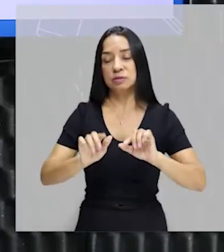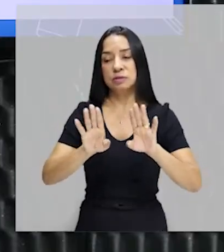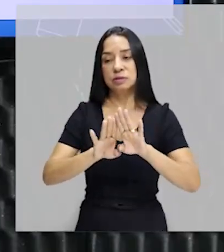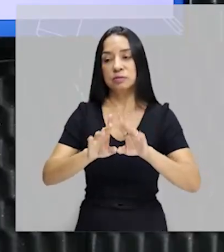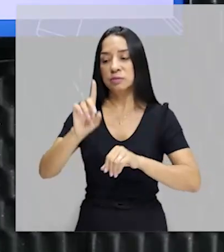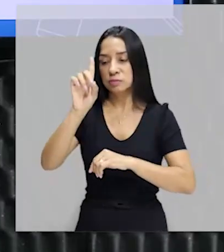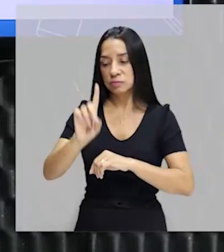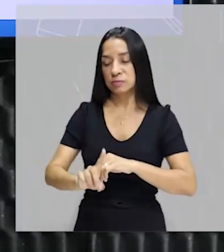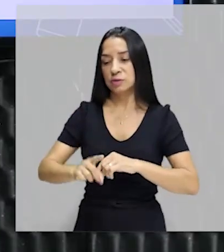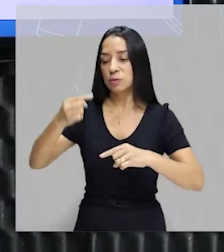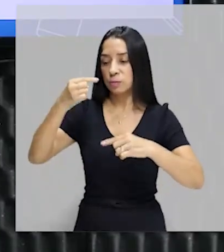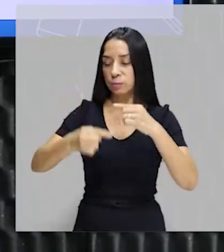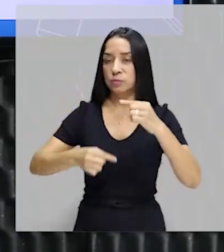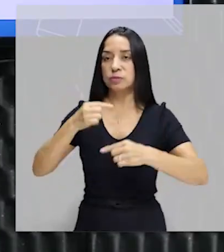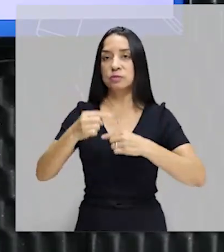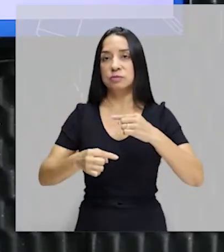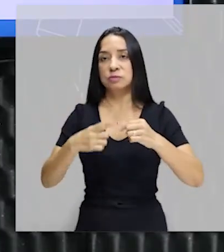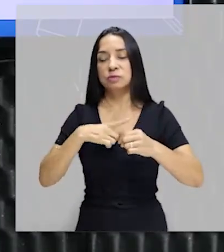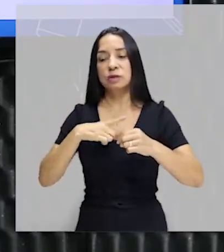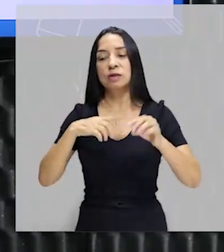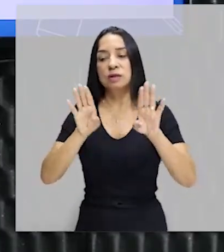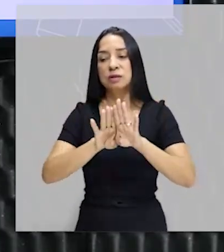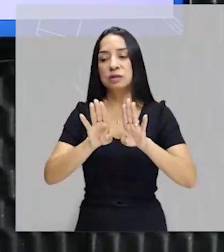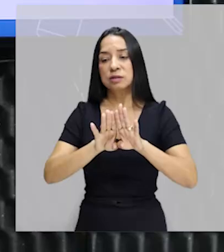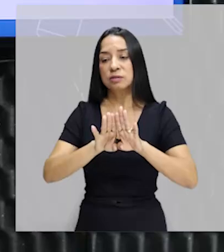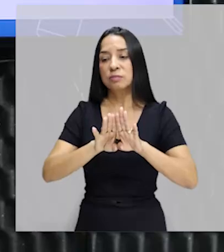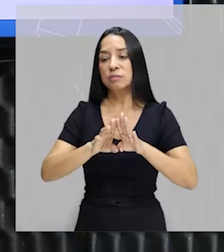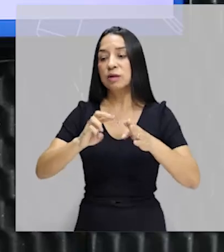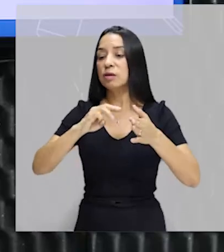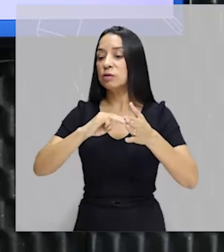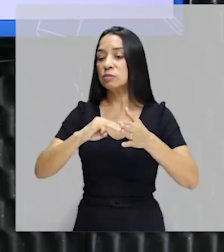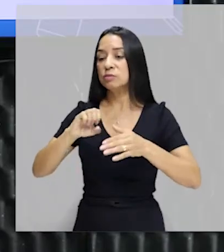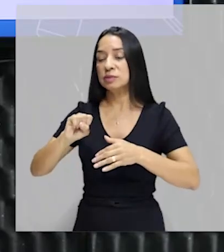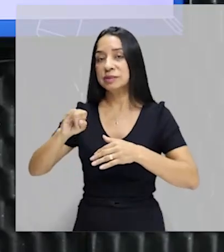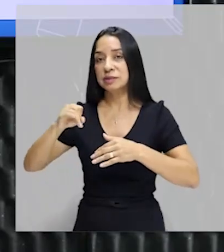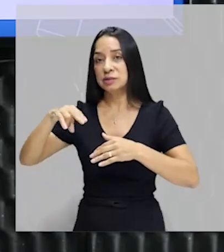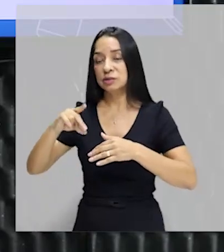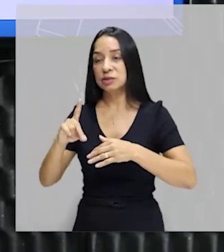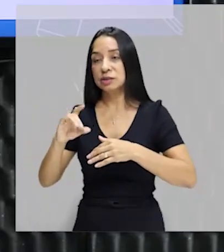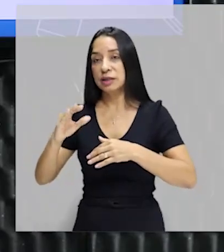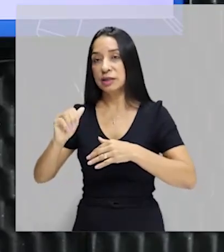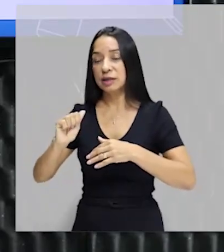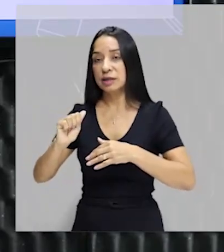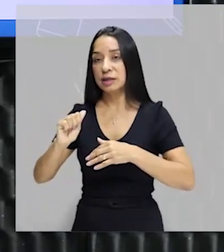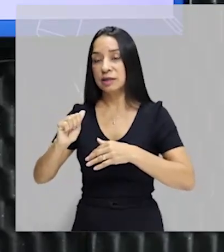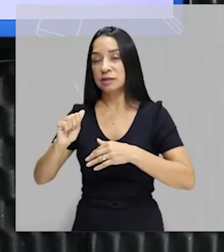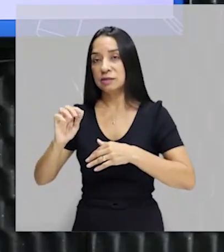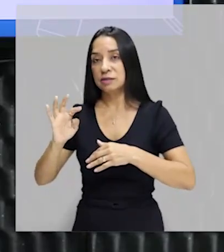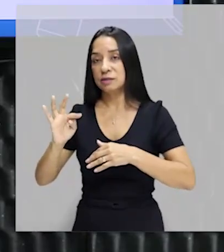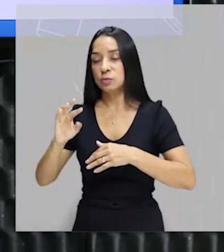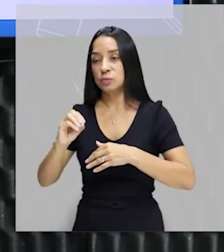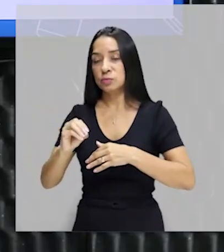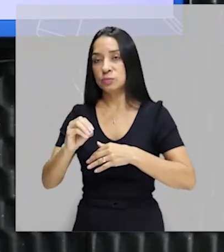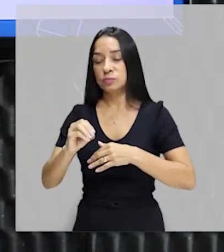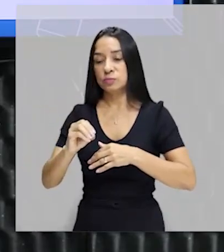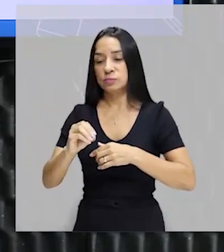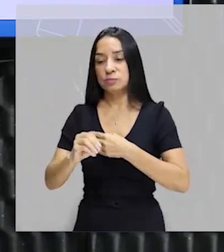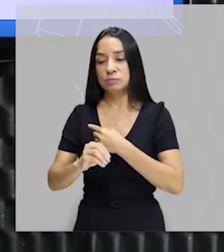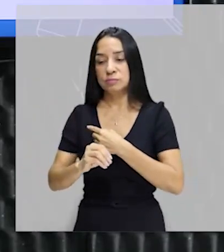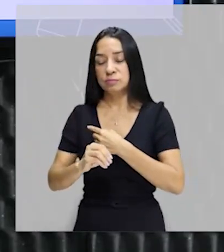direitos políticos. Nós vamos ter também o sindicalismo, os chamados trade unions,